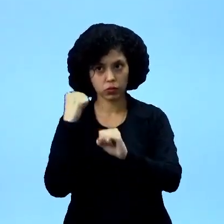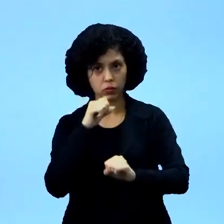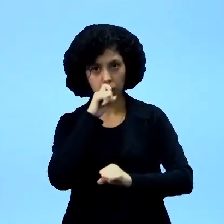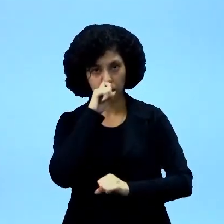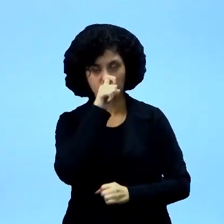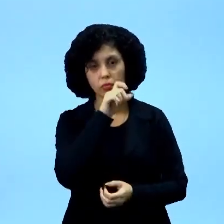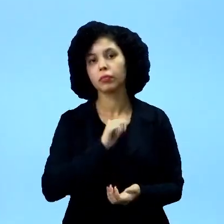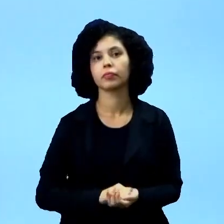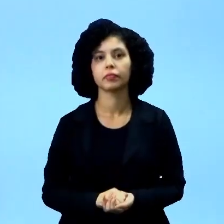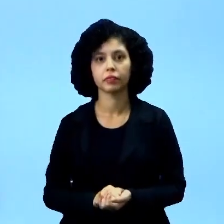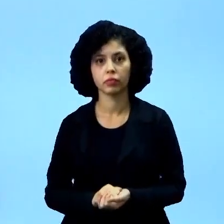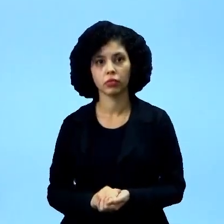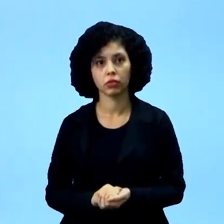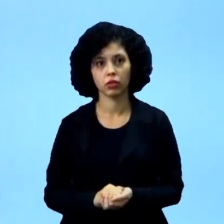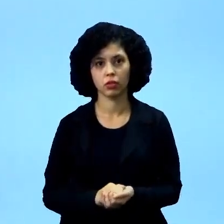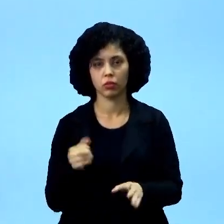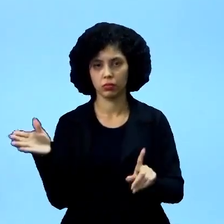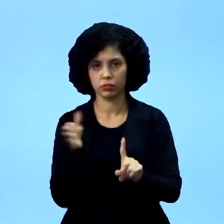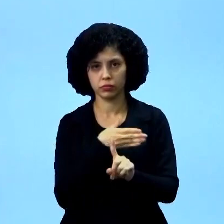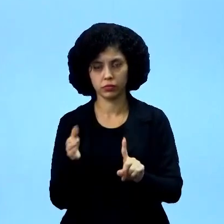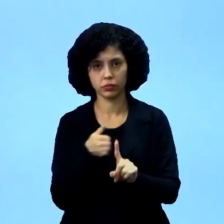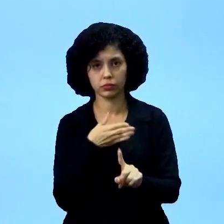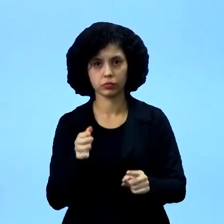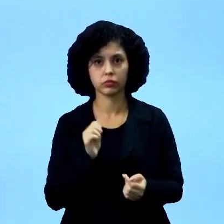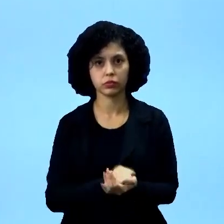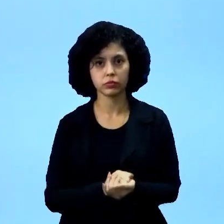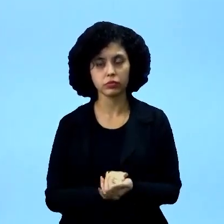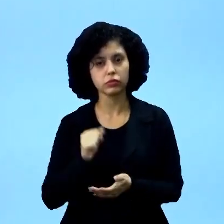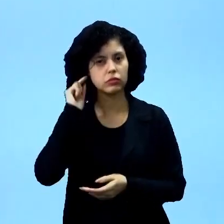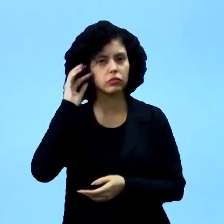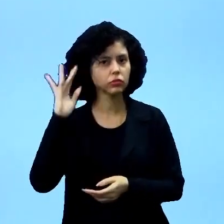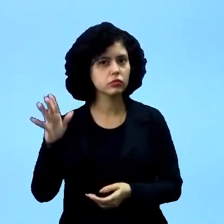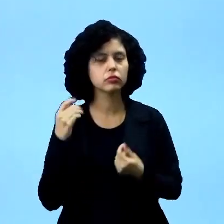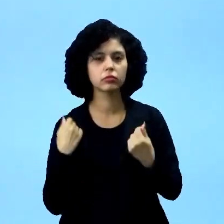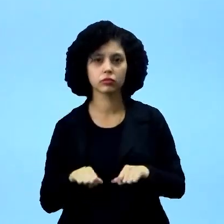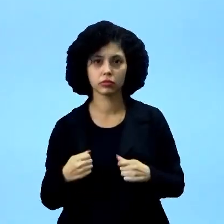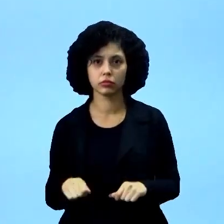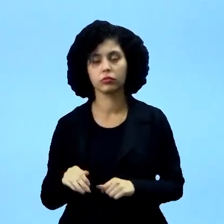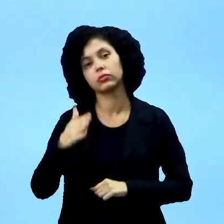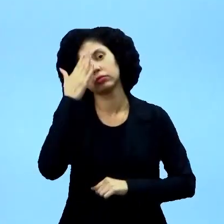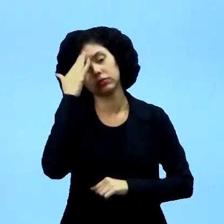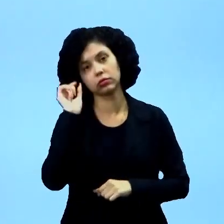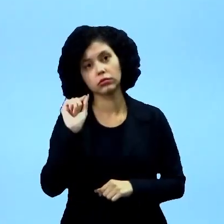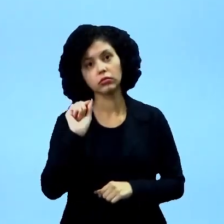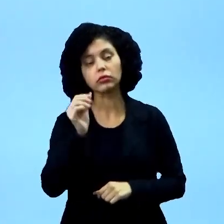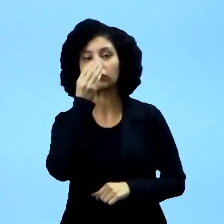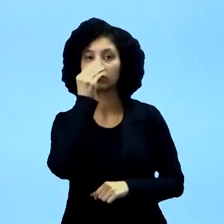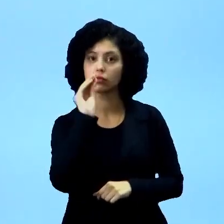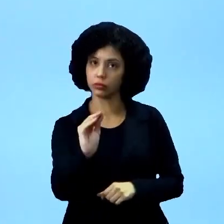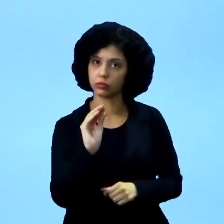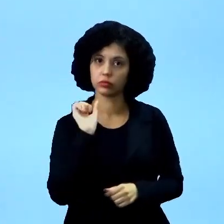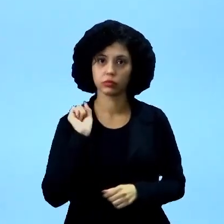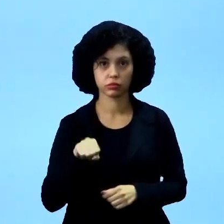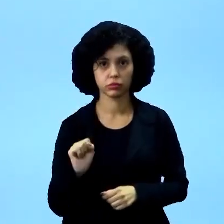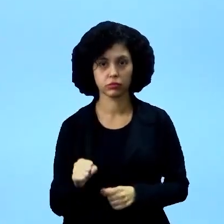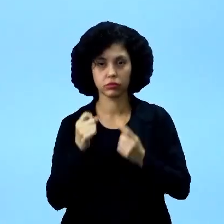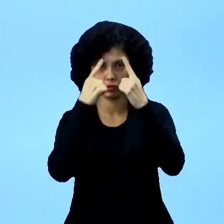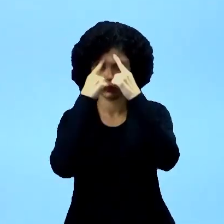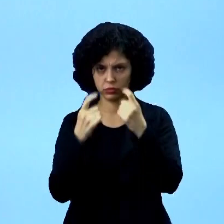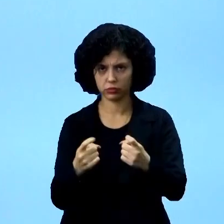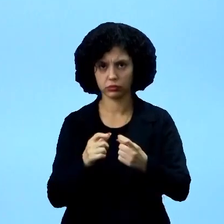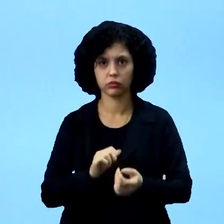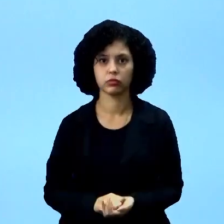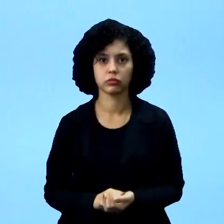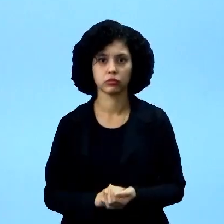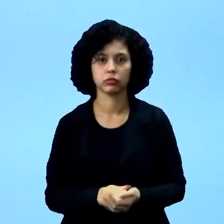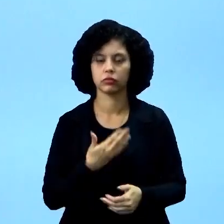mais do que o simples bater. Então é preciso refletir sobre isso e entender que essa discriminação sim é uma violência,